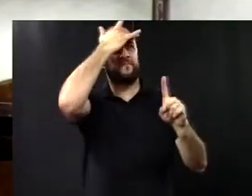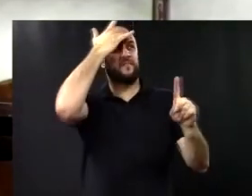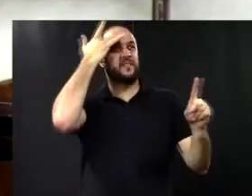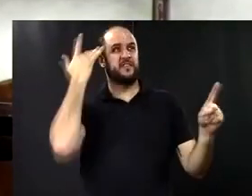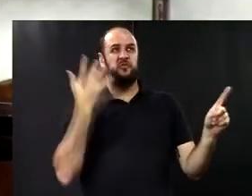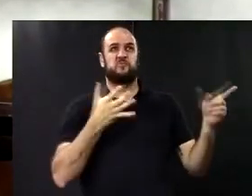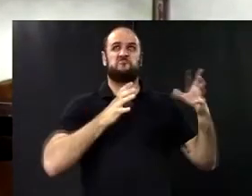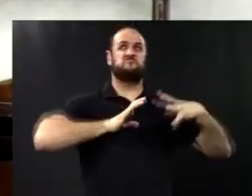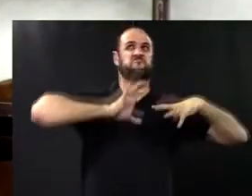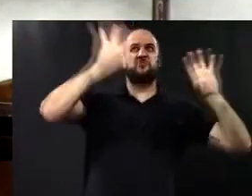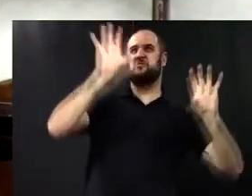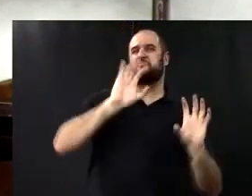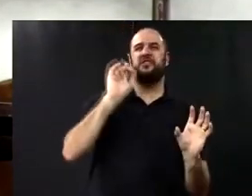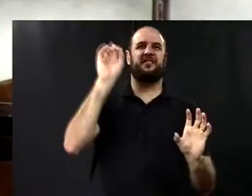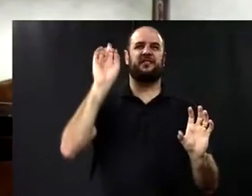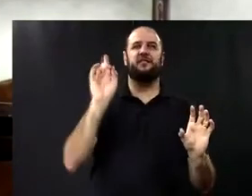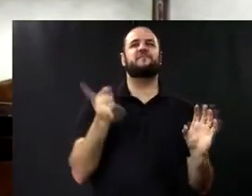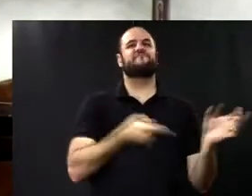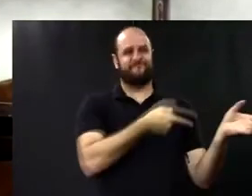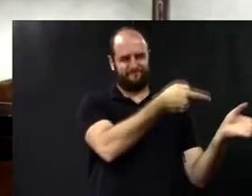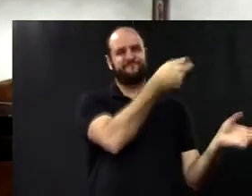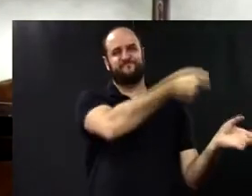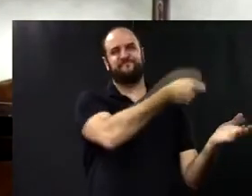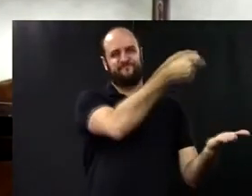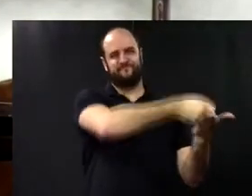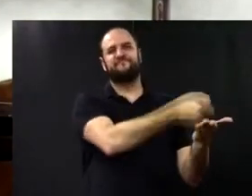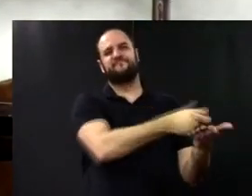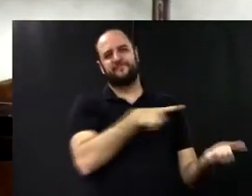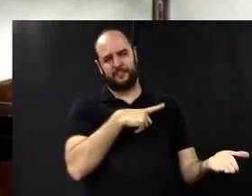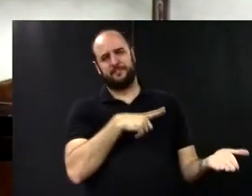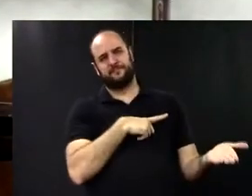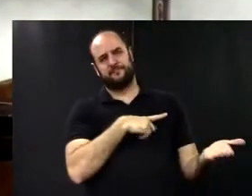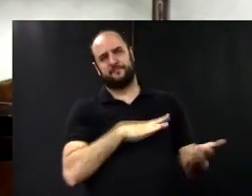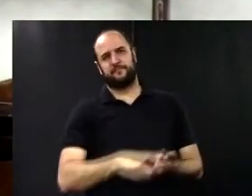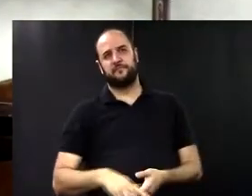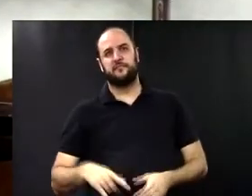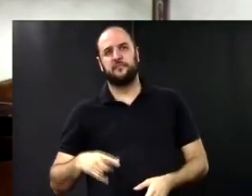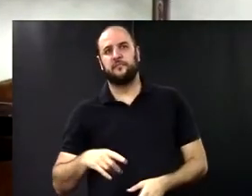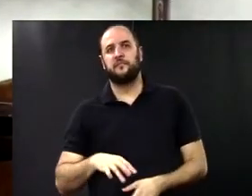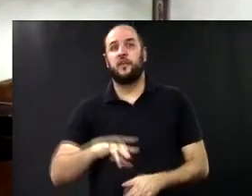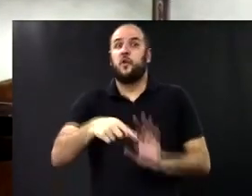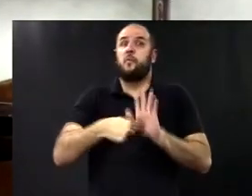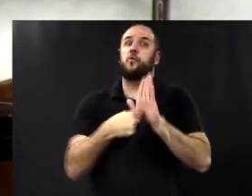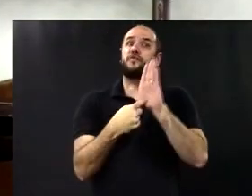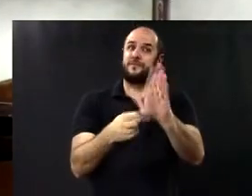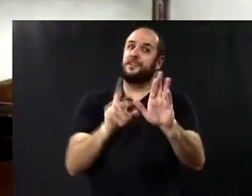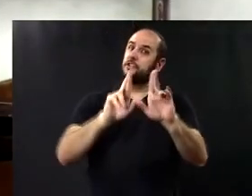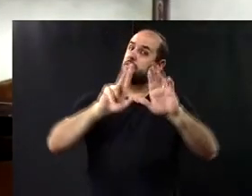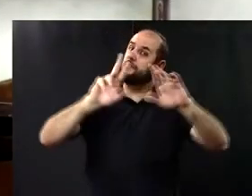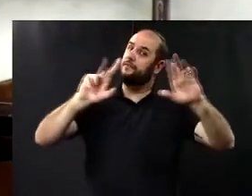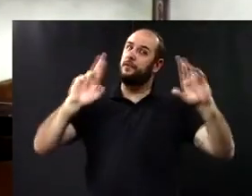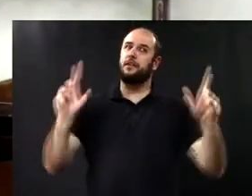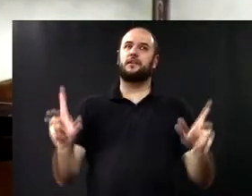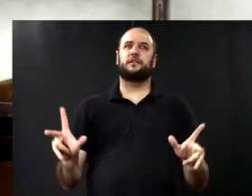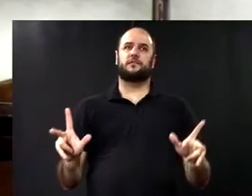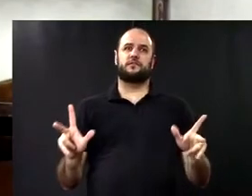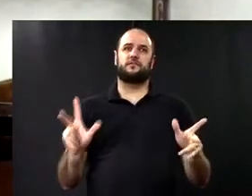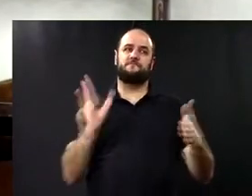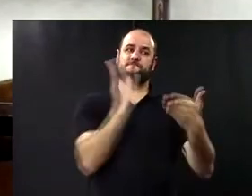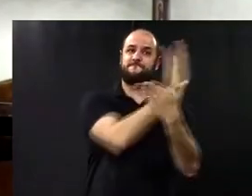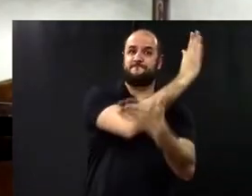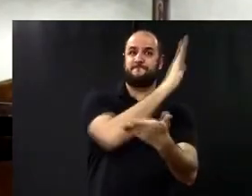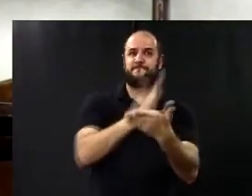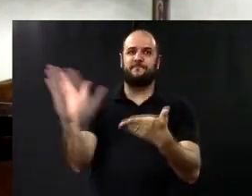estou suavizando a disciplina de Deus, mas quero mostrar para você que o texto nos ensina